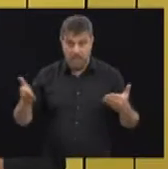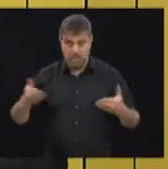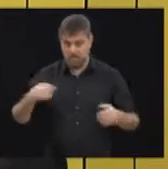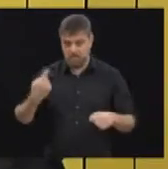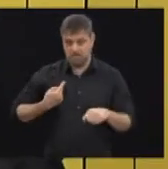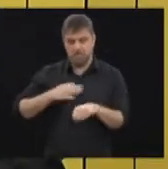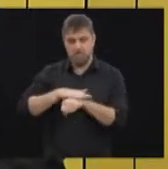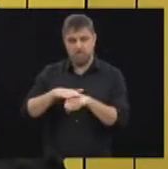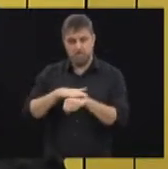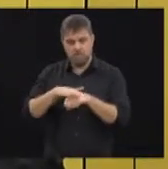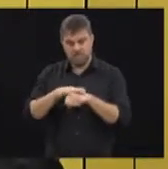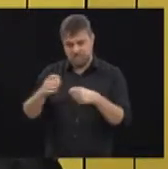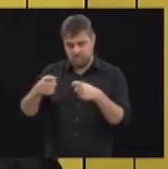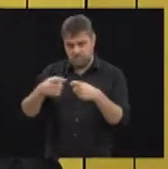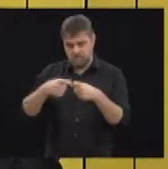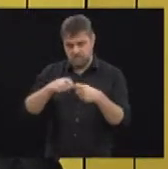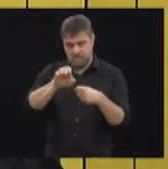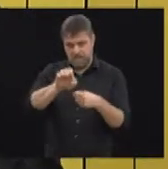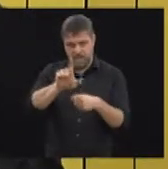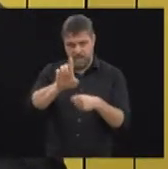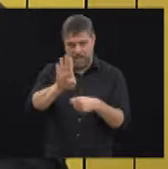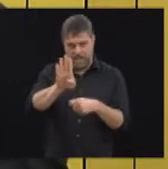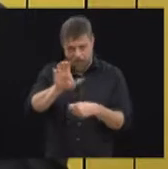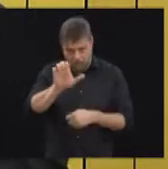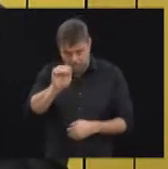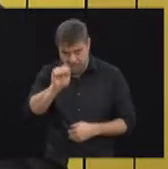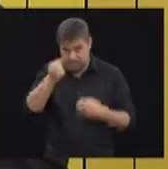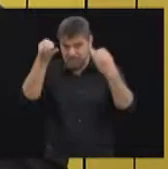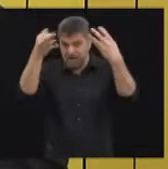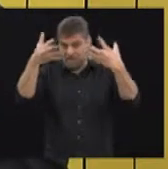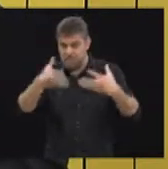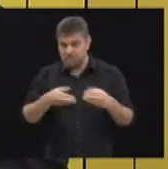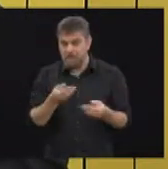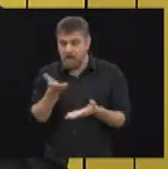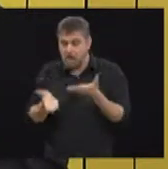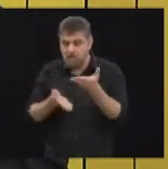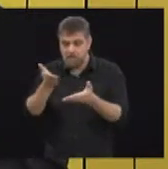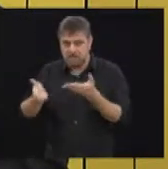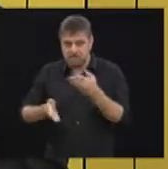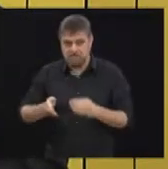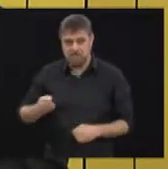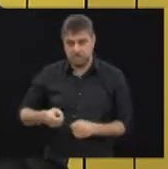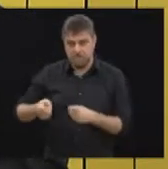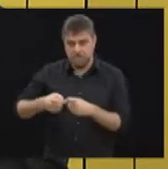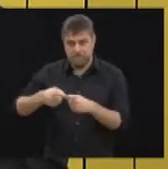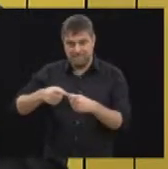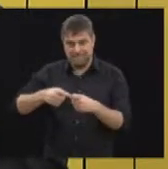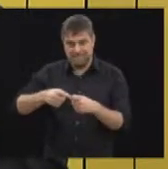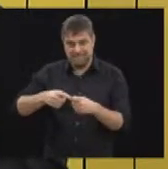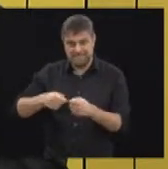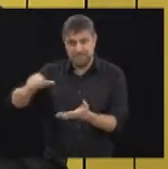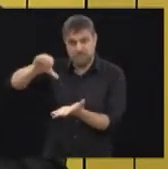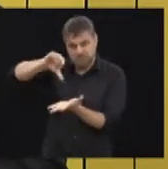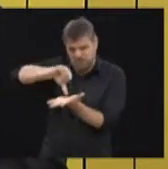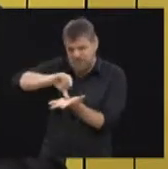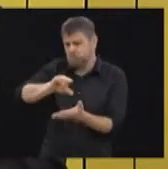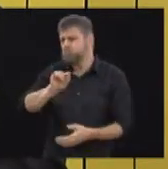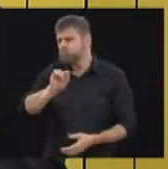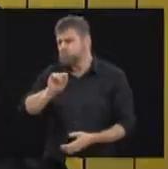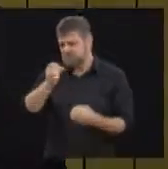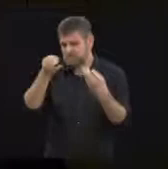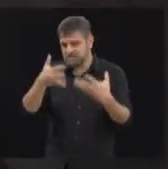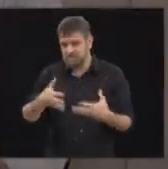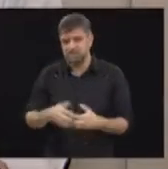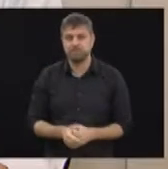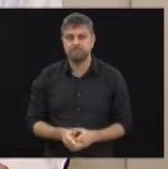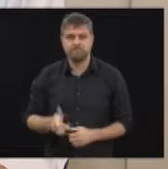Neste bloco do Momento Saúde, a doutora Elba Etbeher fala dos benefícios dos tratamentos através da medicina